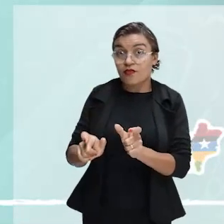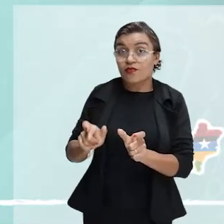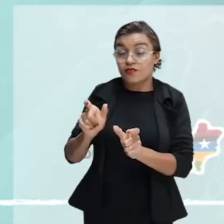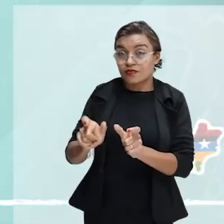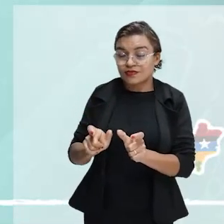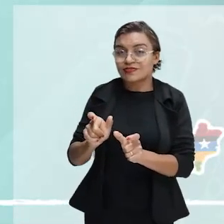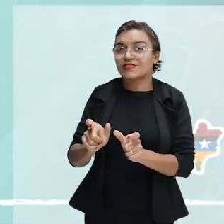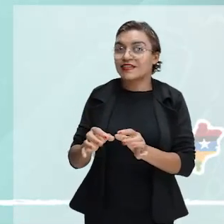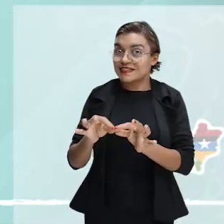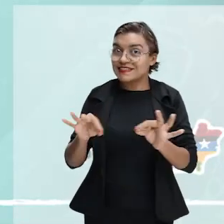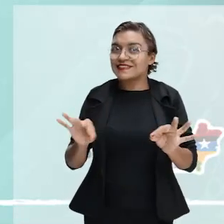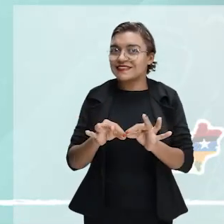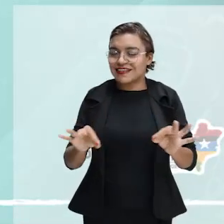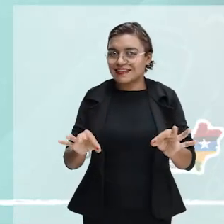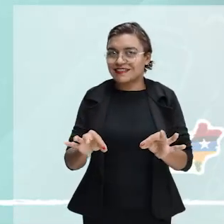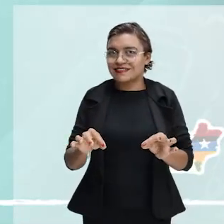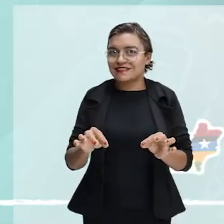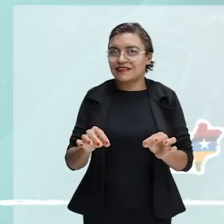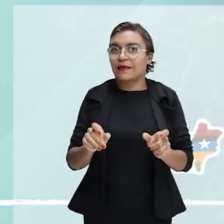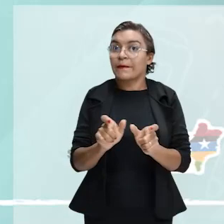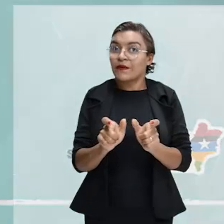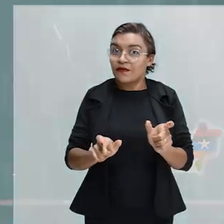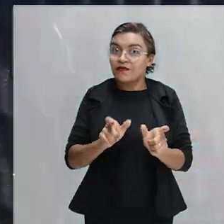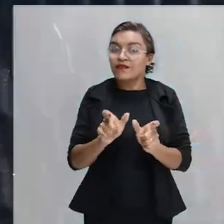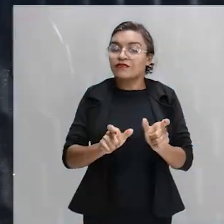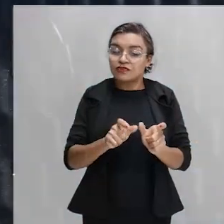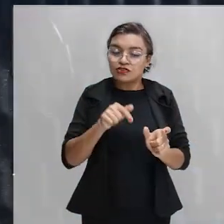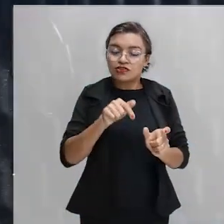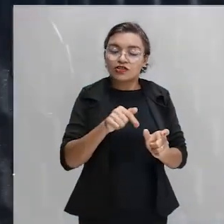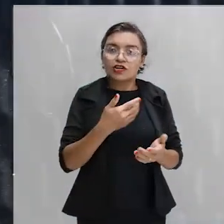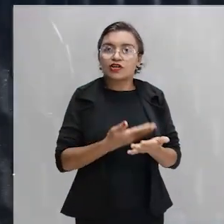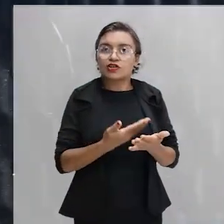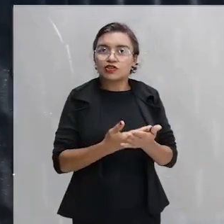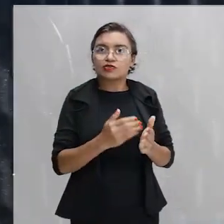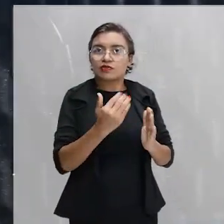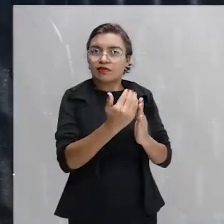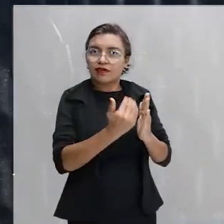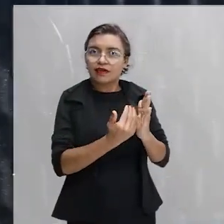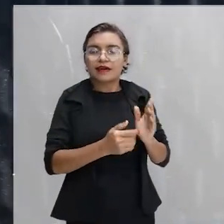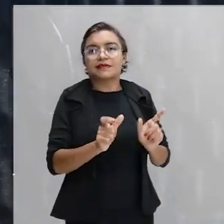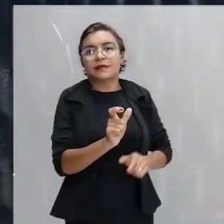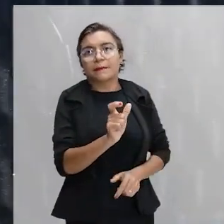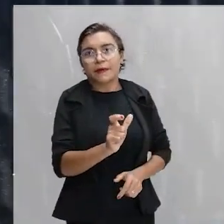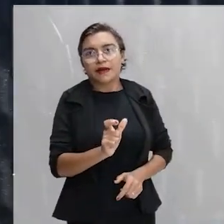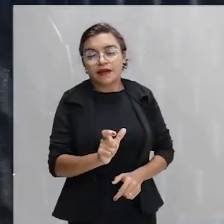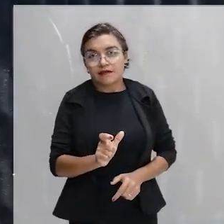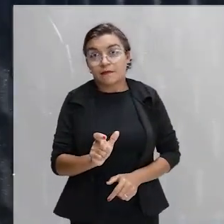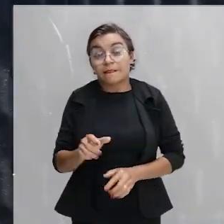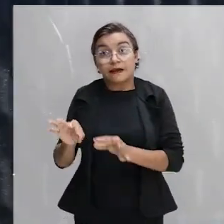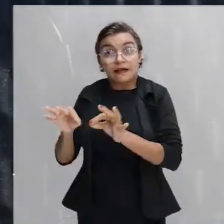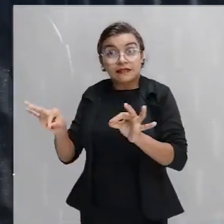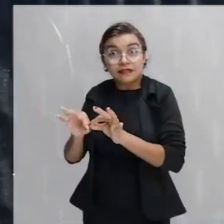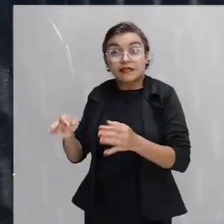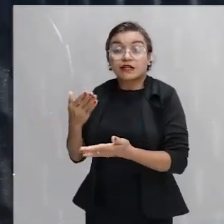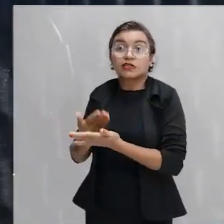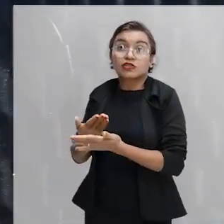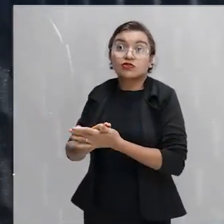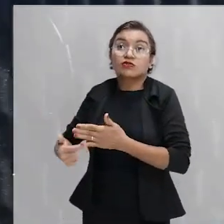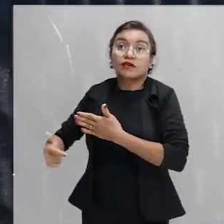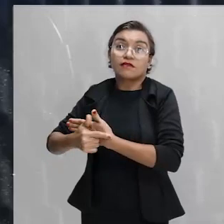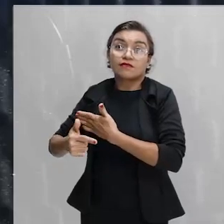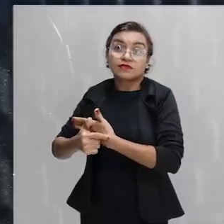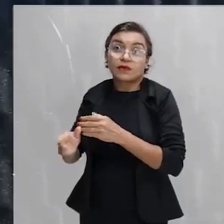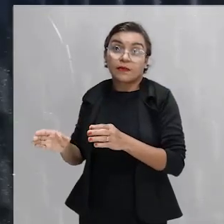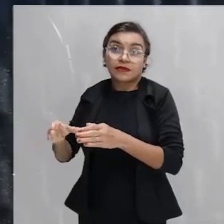e sintaxe. A morfologia estuda as classes de palavras. A sintaxe estuda a função dessas classes